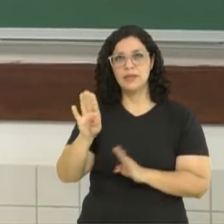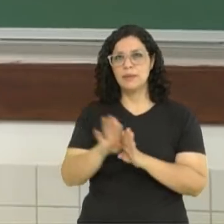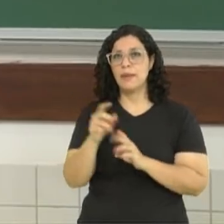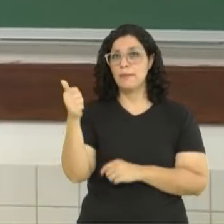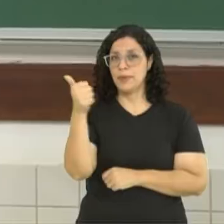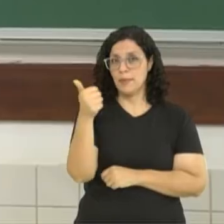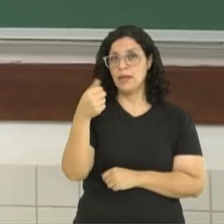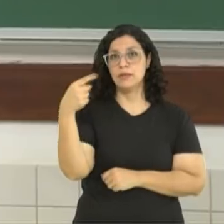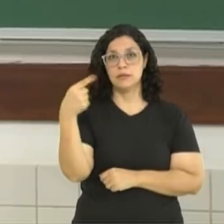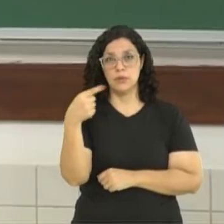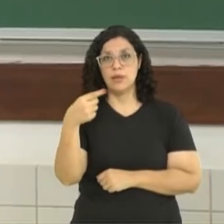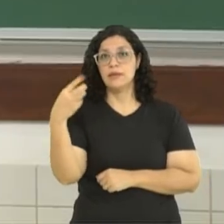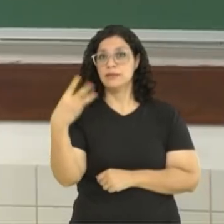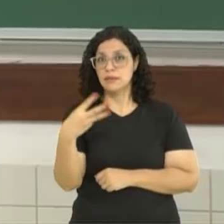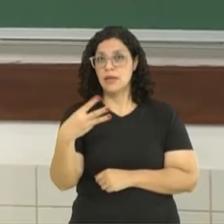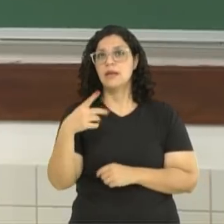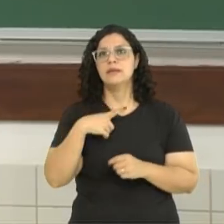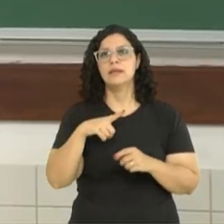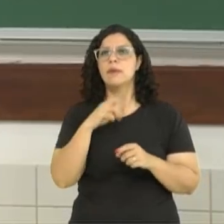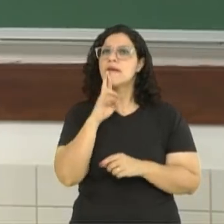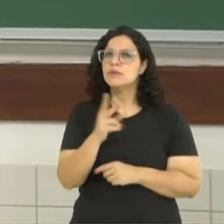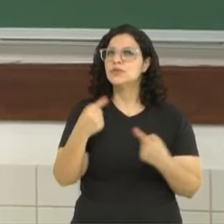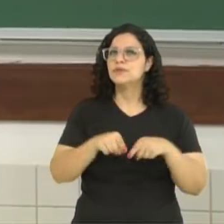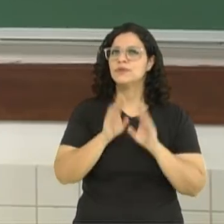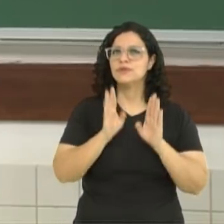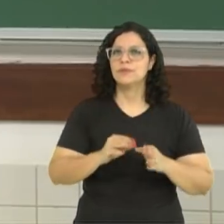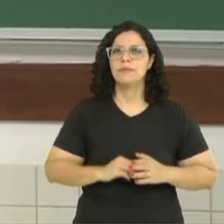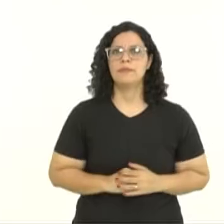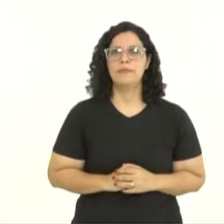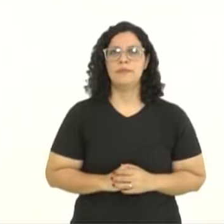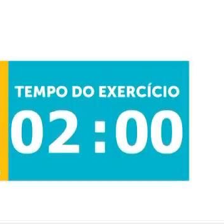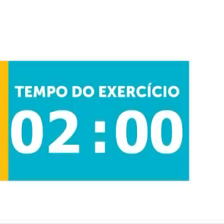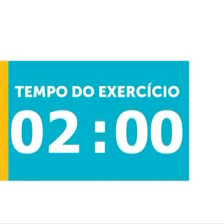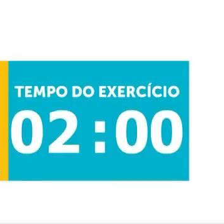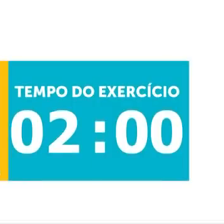secundárias e terciárias. Quais são as secundárias? Responde lá e já voltamos.